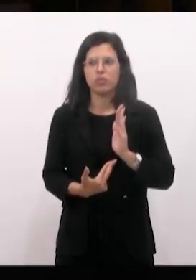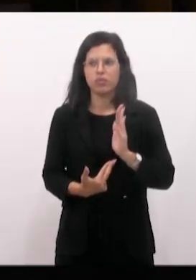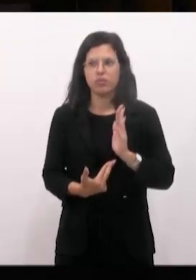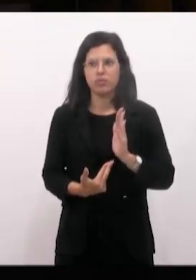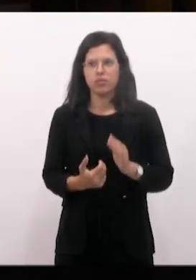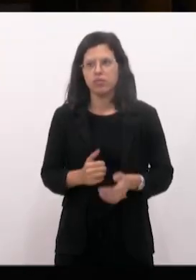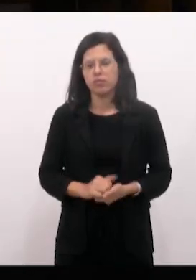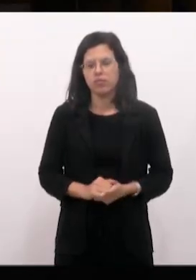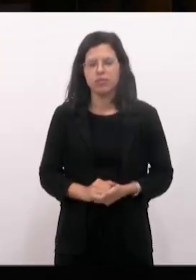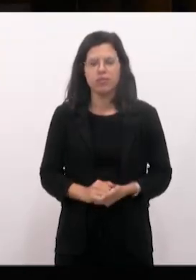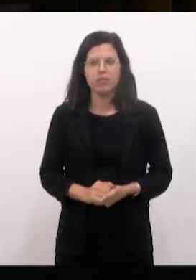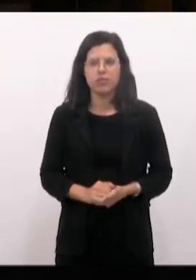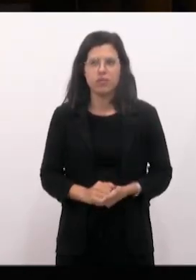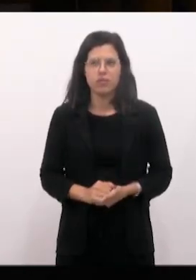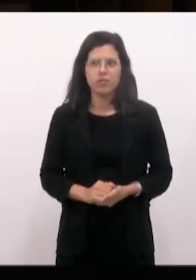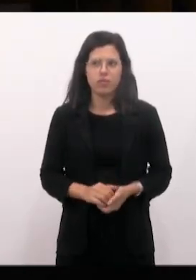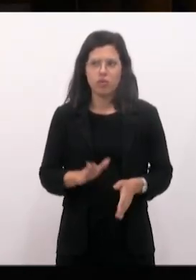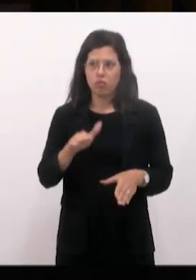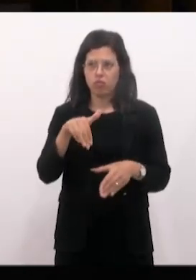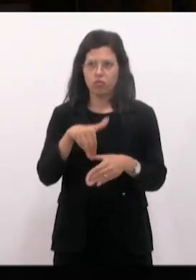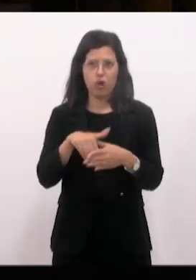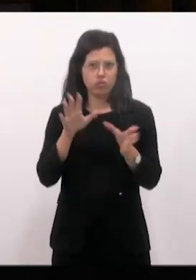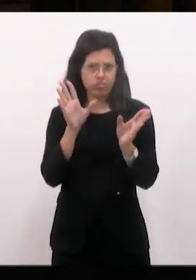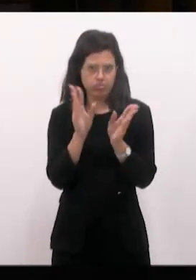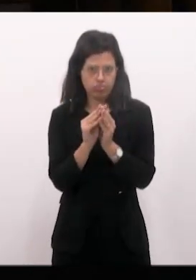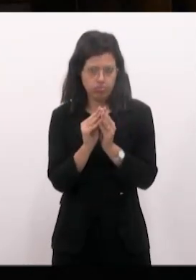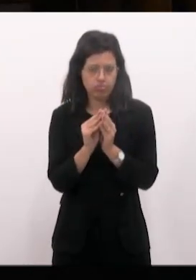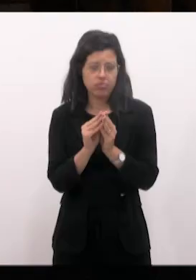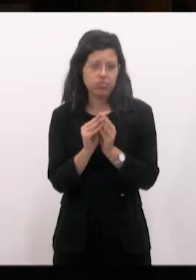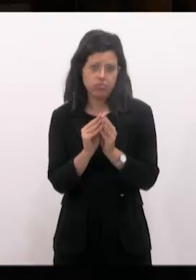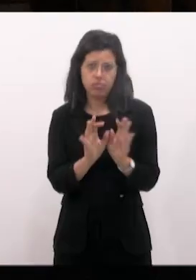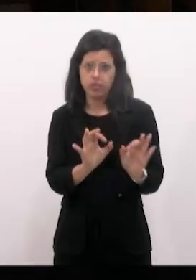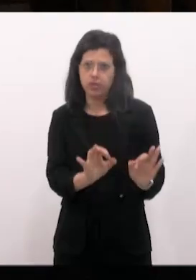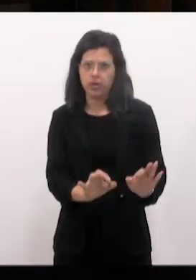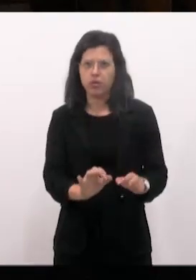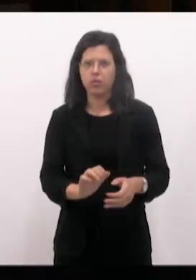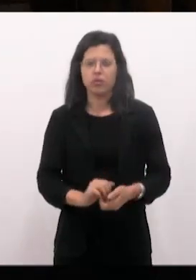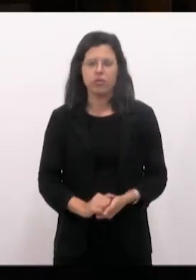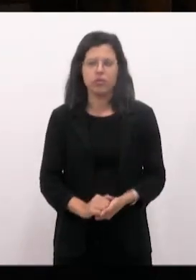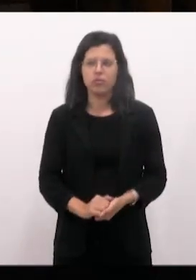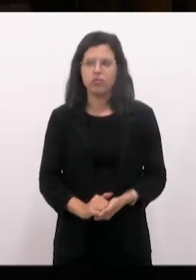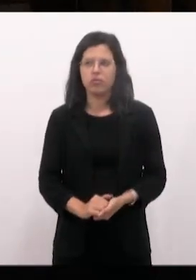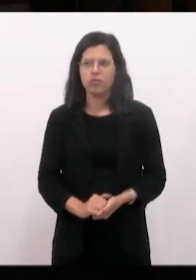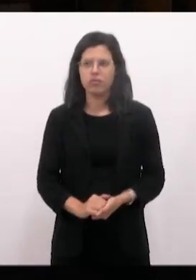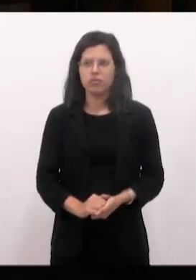em um voto sucinto e correto,